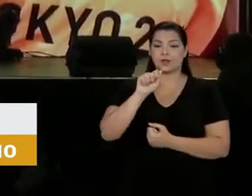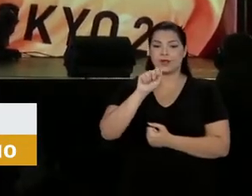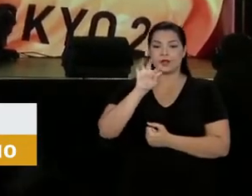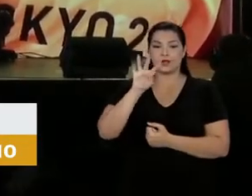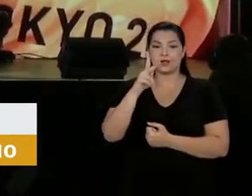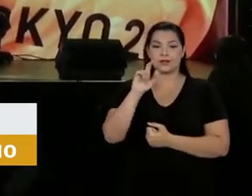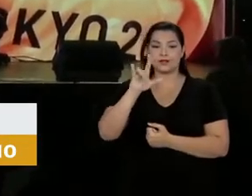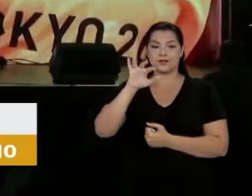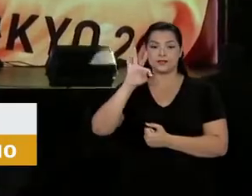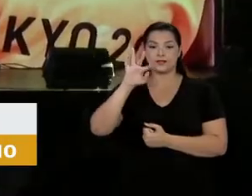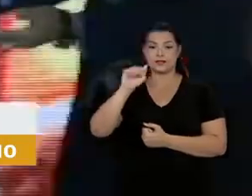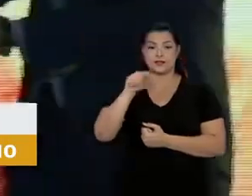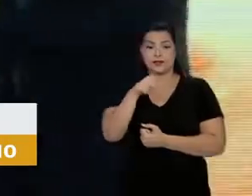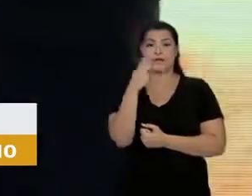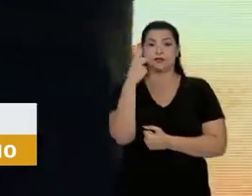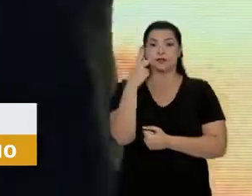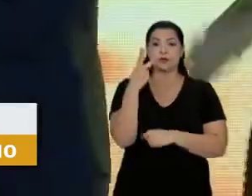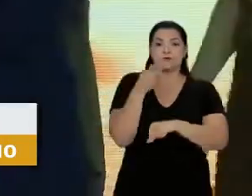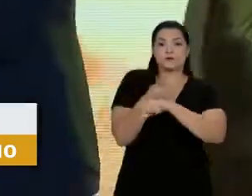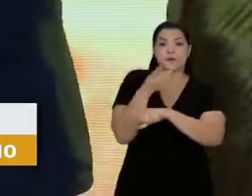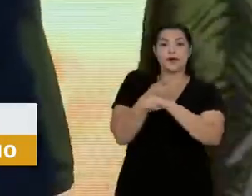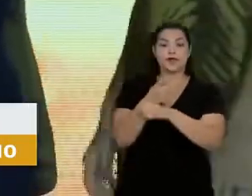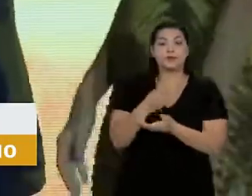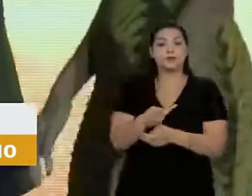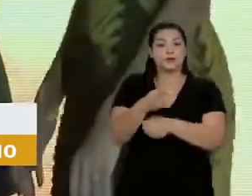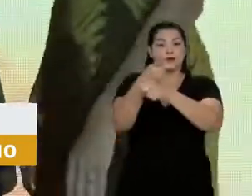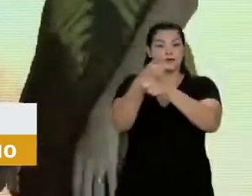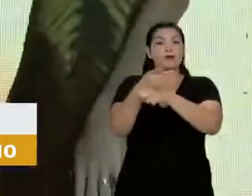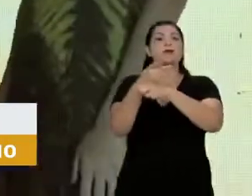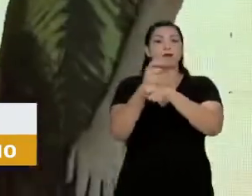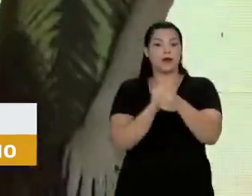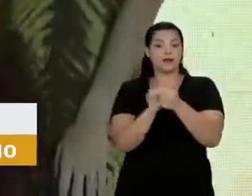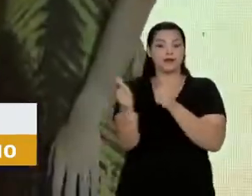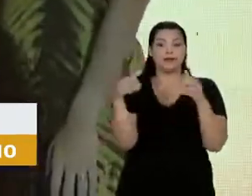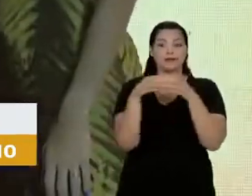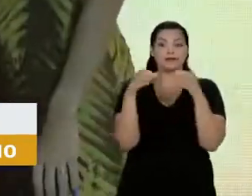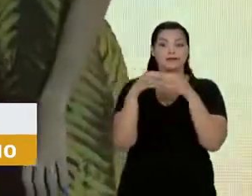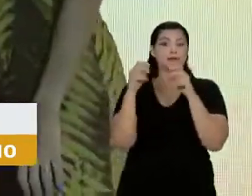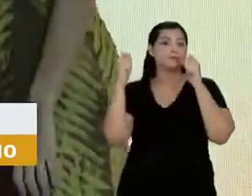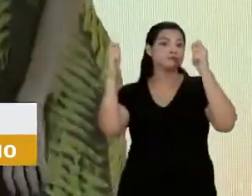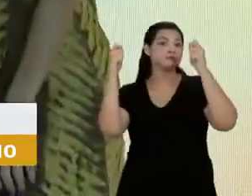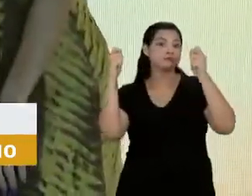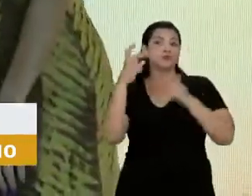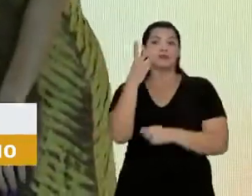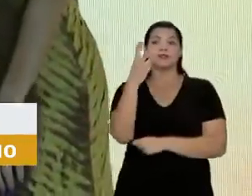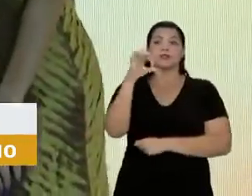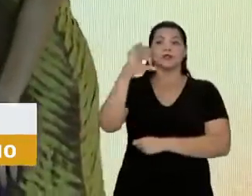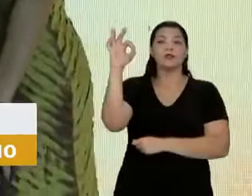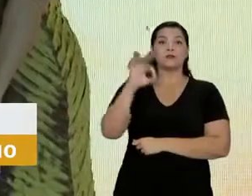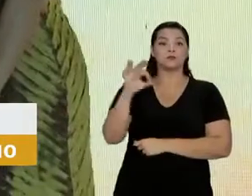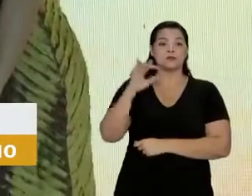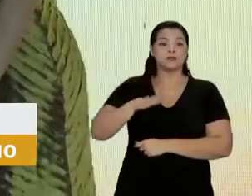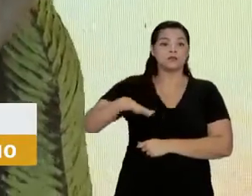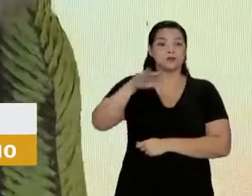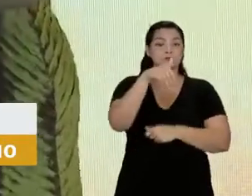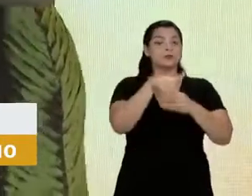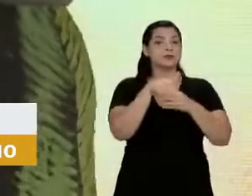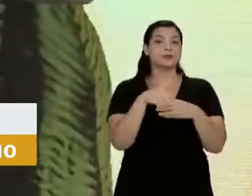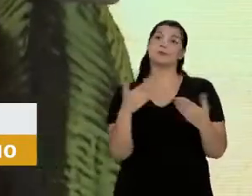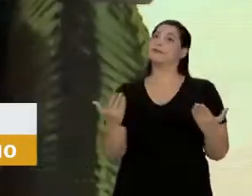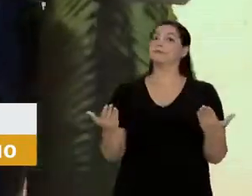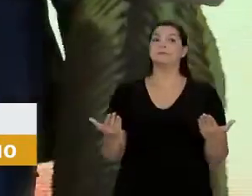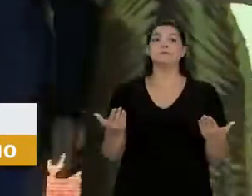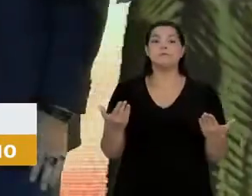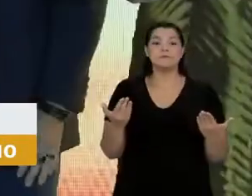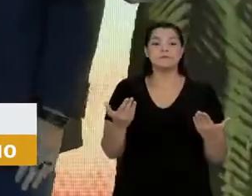2 pratas em Tóquio e levou o prêmio de atleta da galera com 39% dos votos. É, eu não estou acreditando, mas